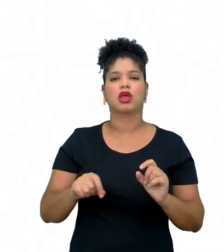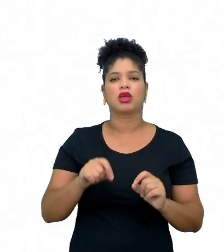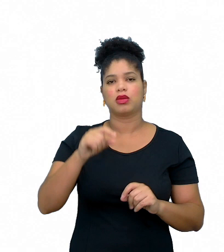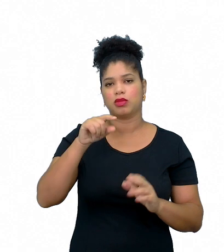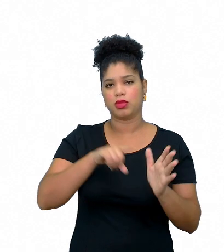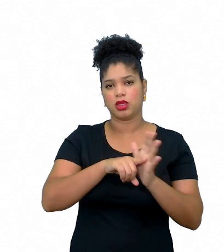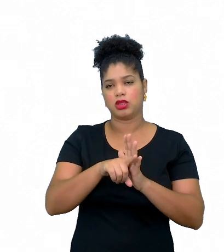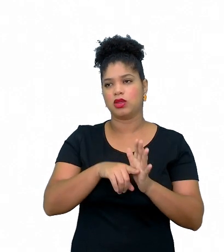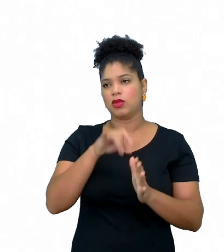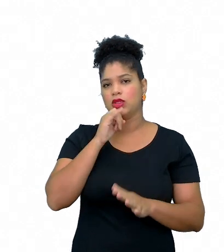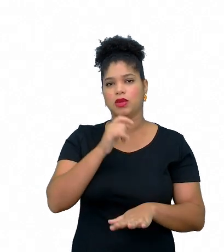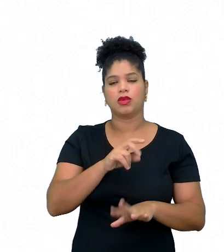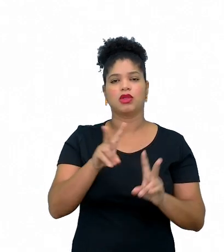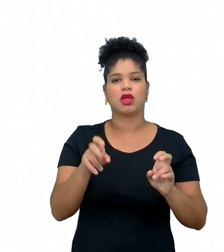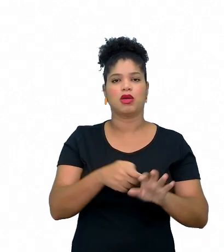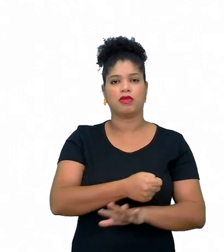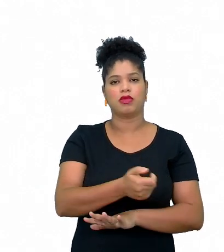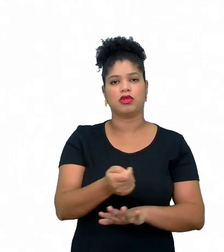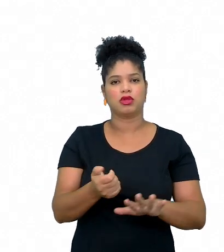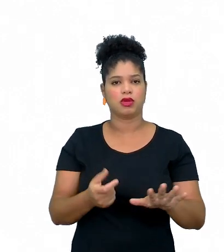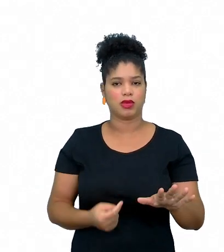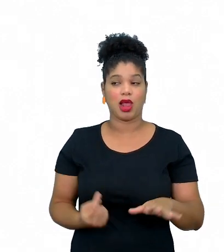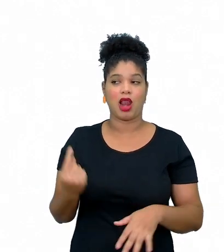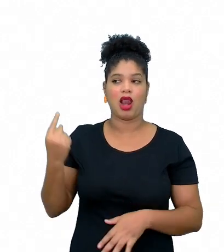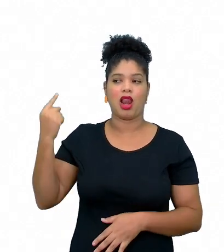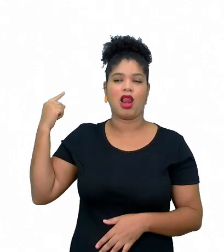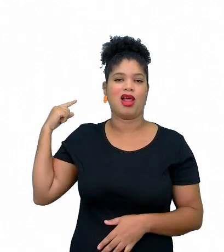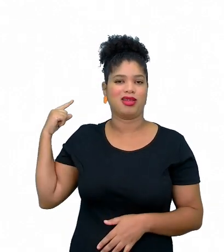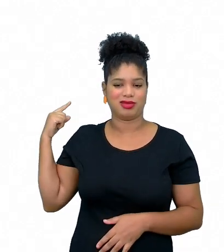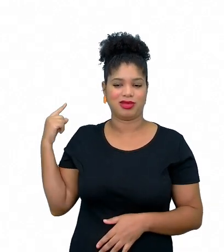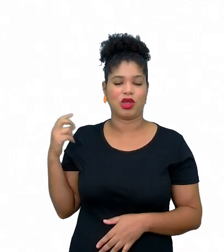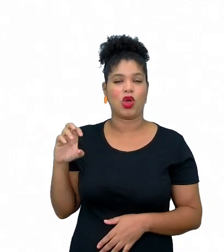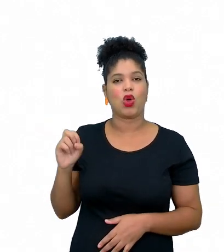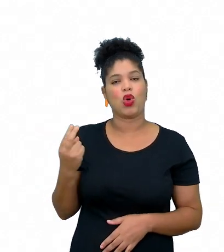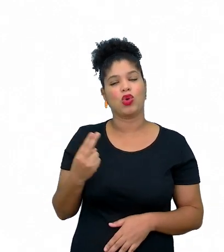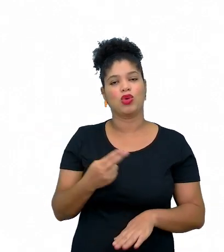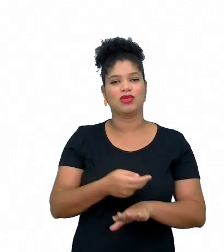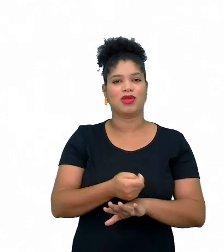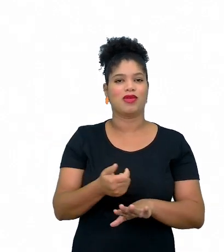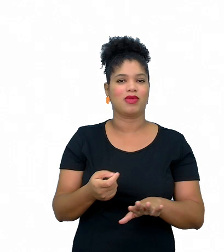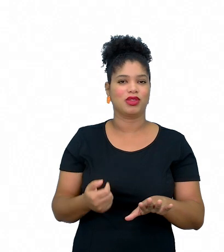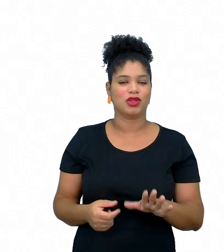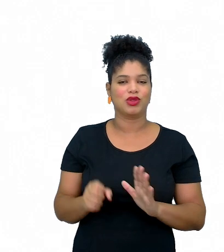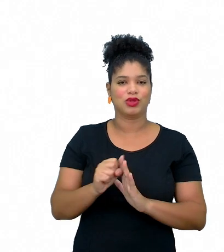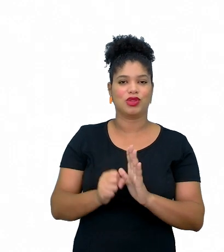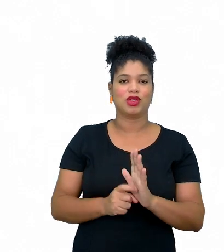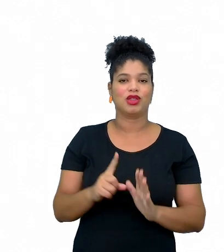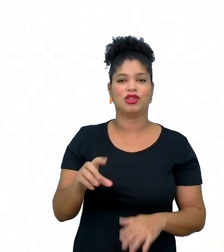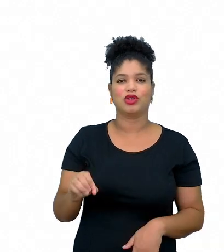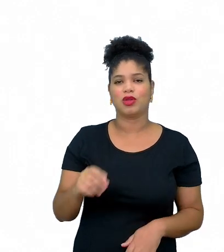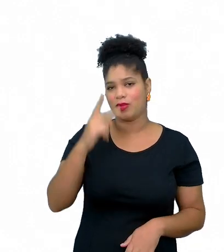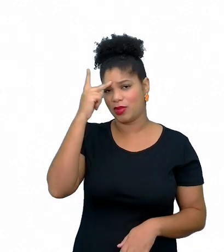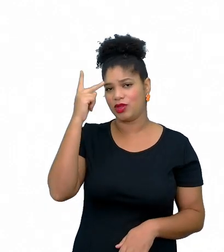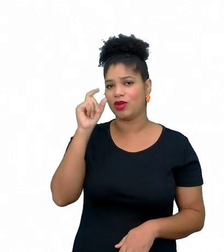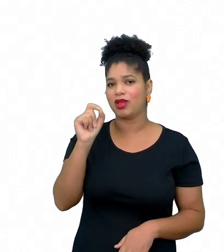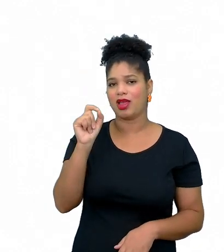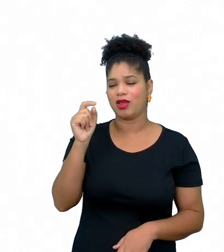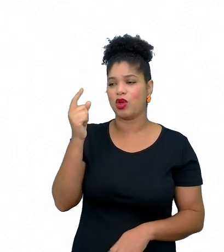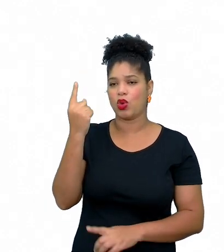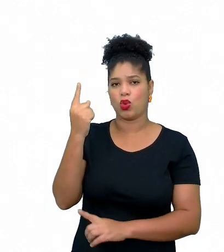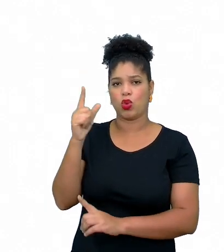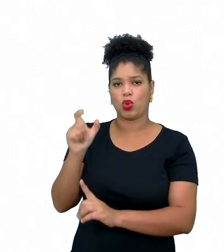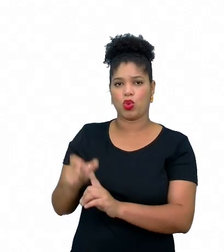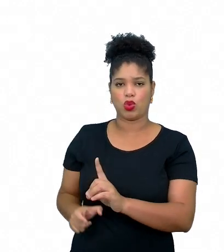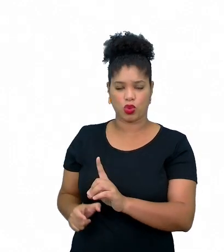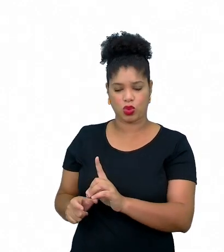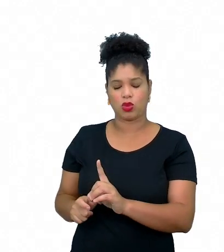sobre fake news na antiguidade ou fake news no século XIX? Uma pessoa vai mergulhar e